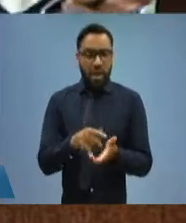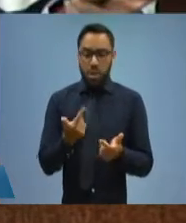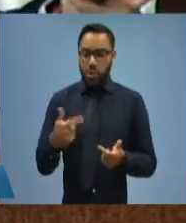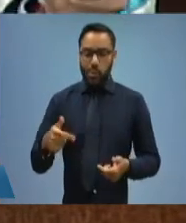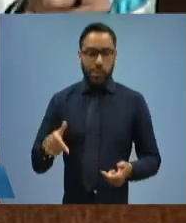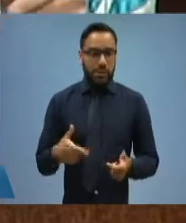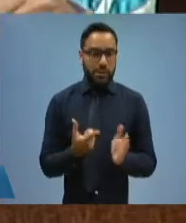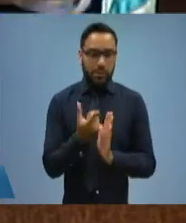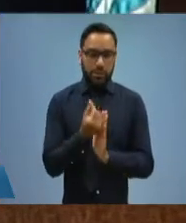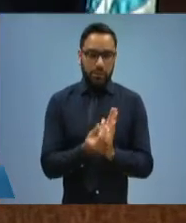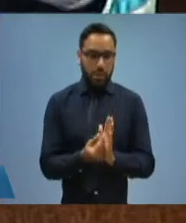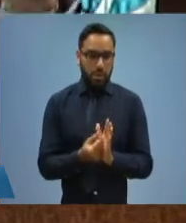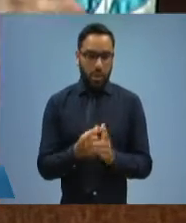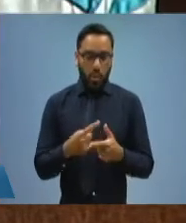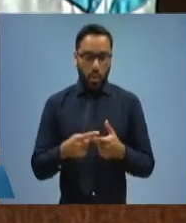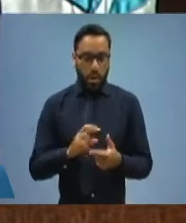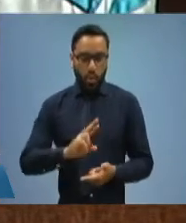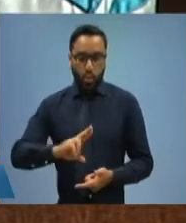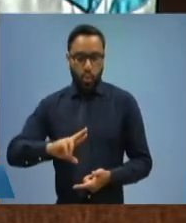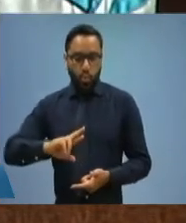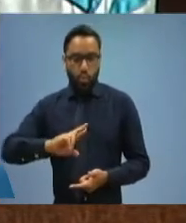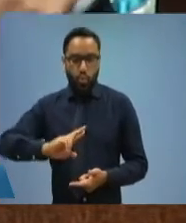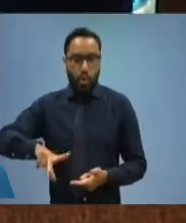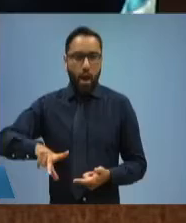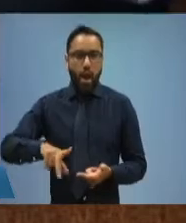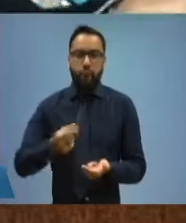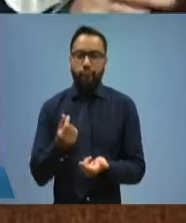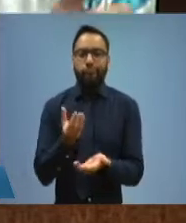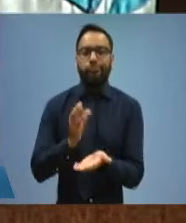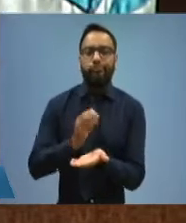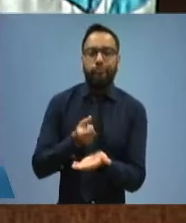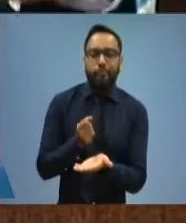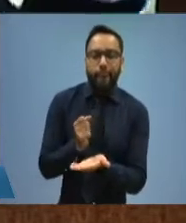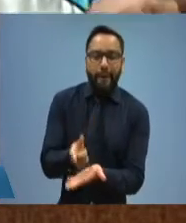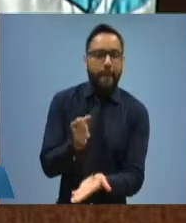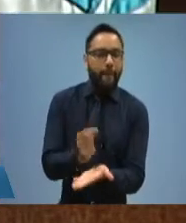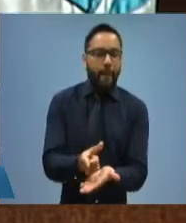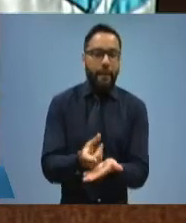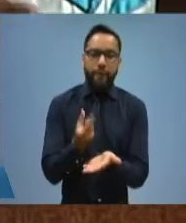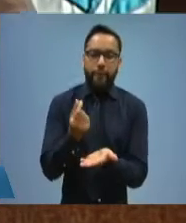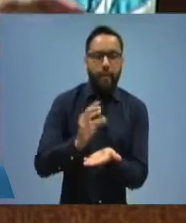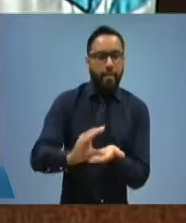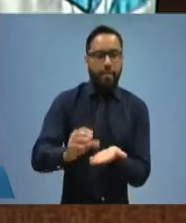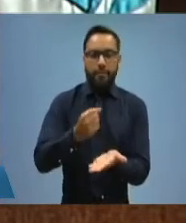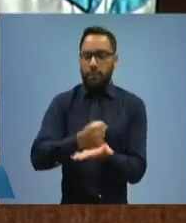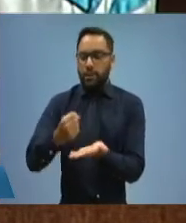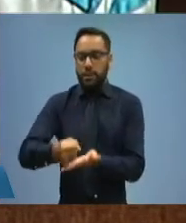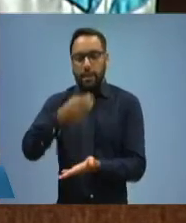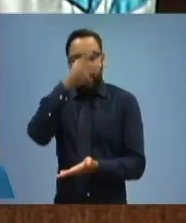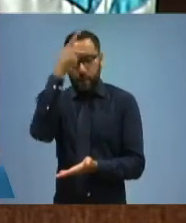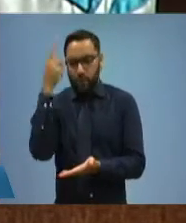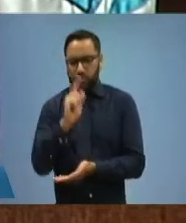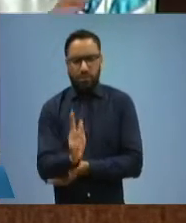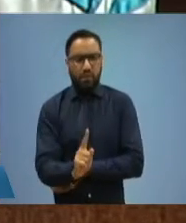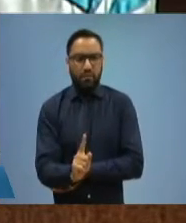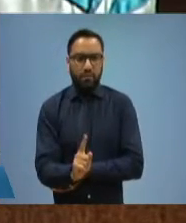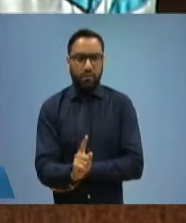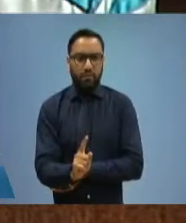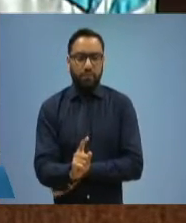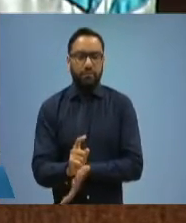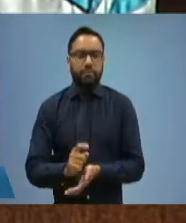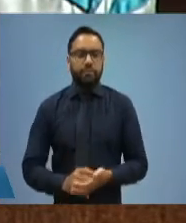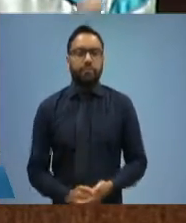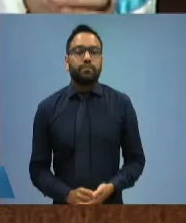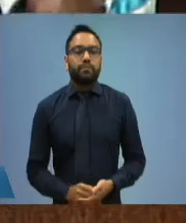um novo custo ou um novo ter que contratar funcionários assim por diante, já está previsto. Então, senhores